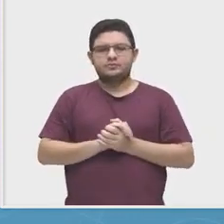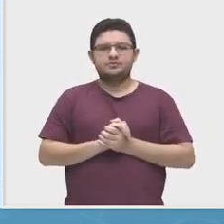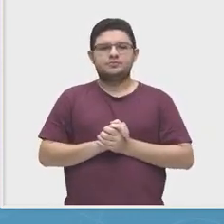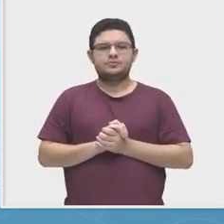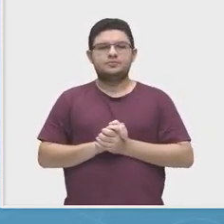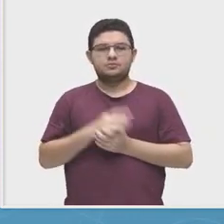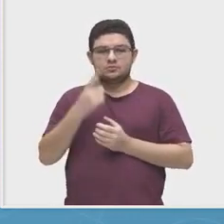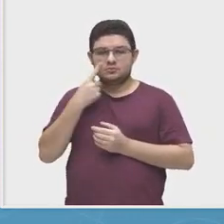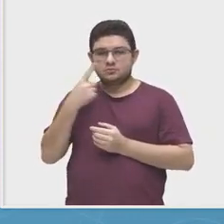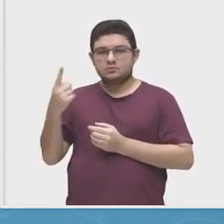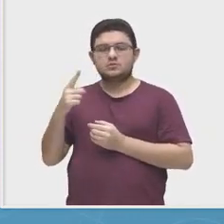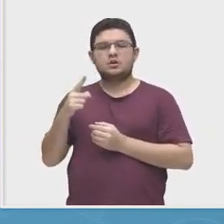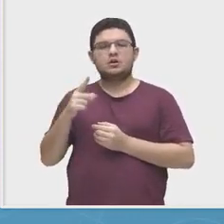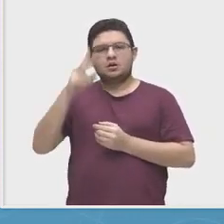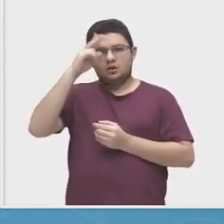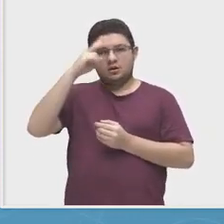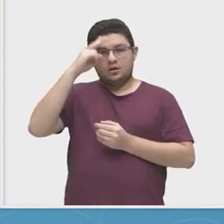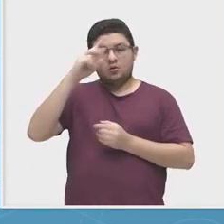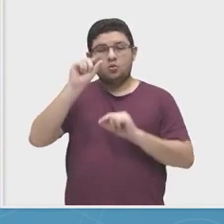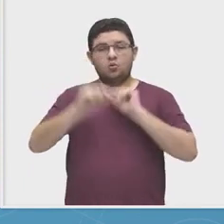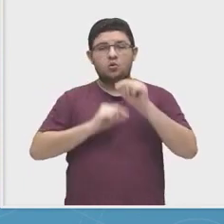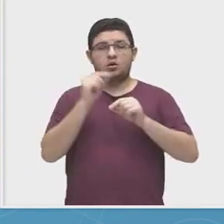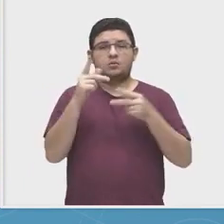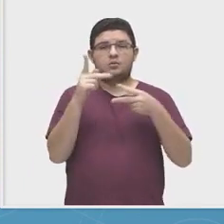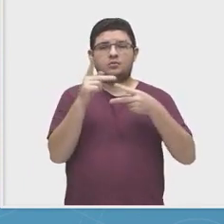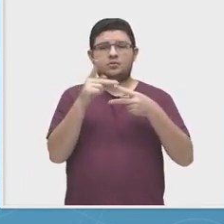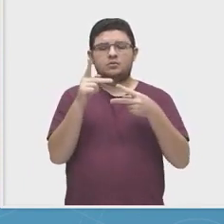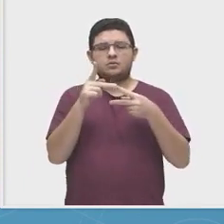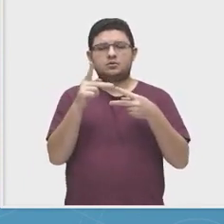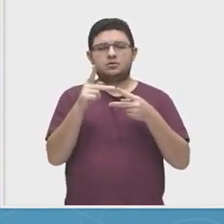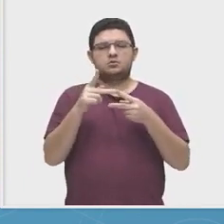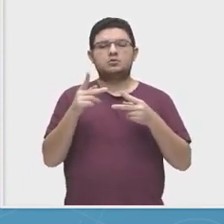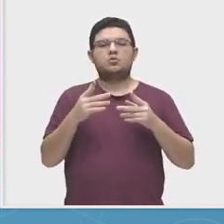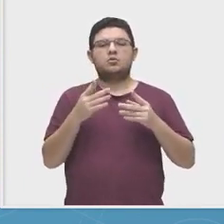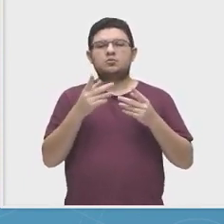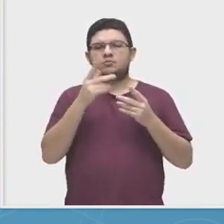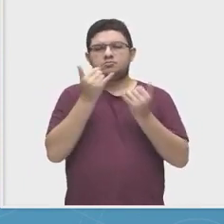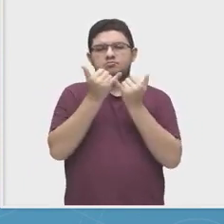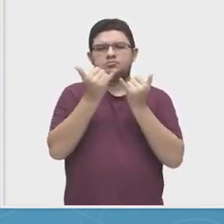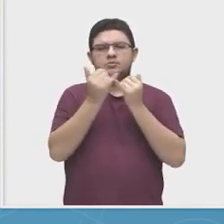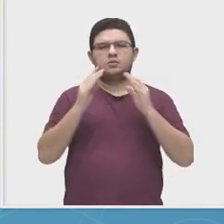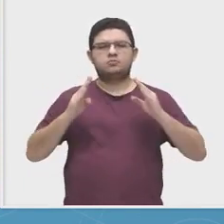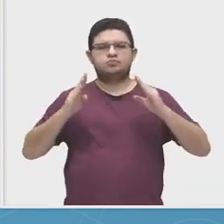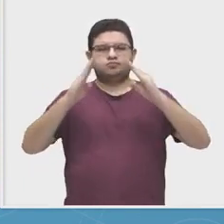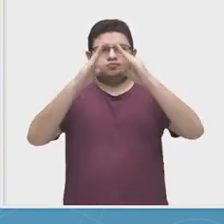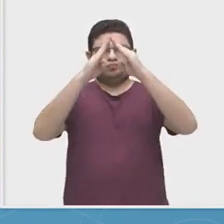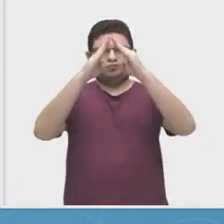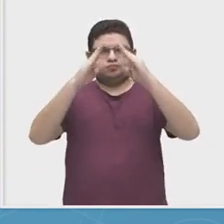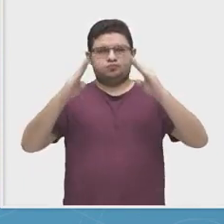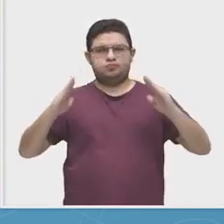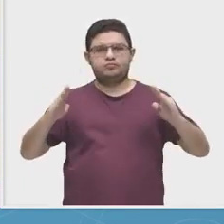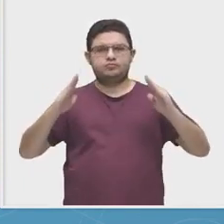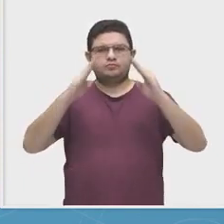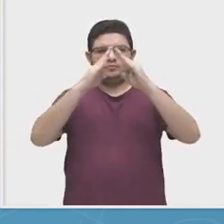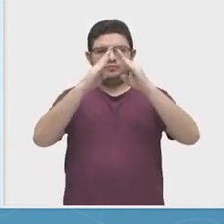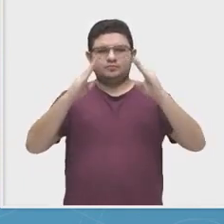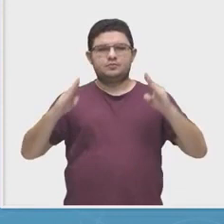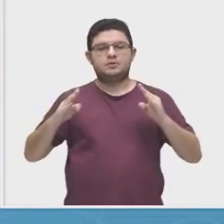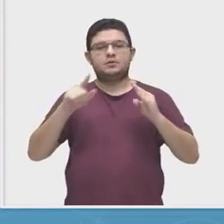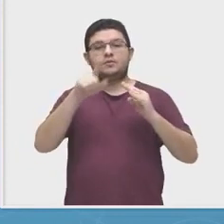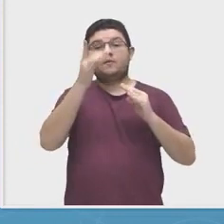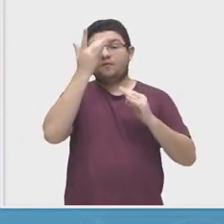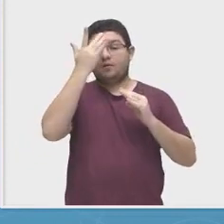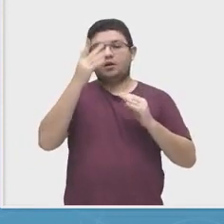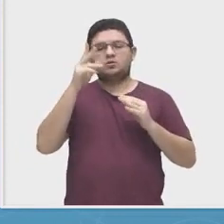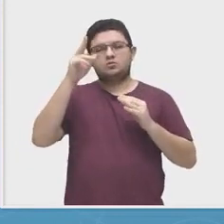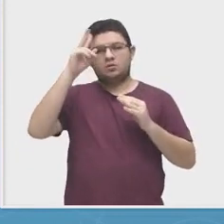nas três preposições na forma de pirâmide, tá, gente? Eu faço isso para ficar mais fácil para vocês compreenderem um pouco mais de quando utilizar uma